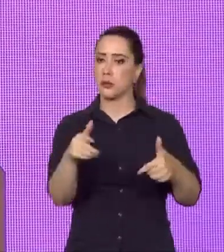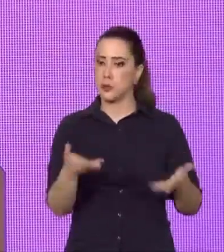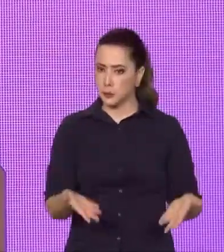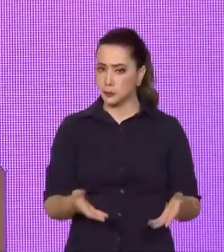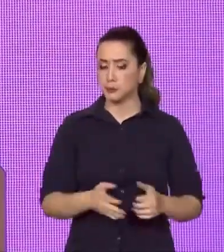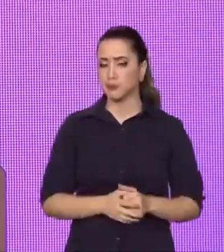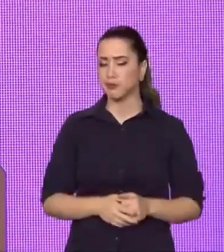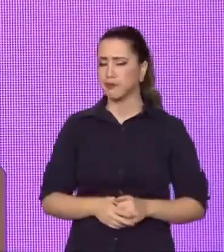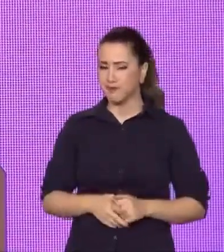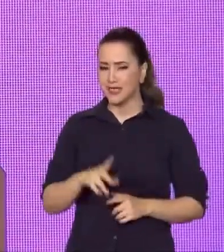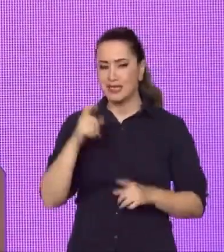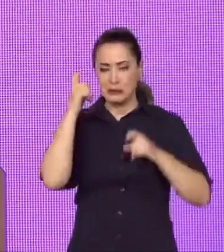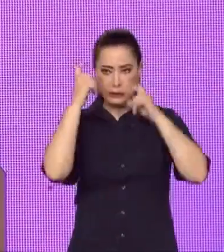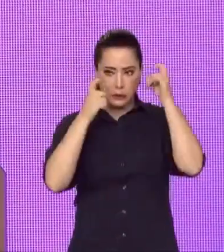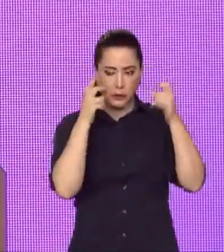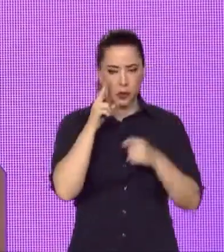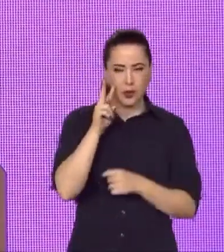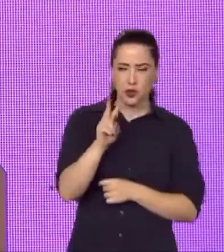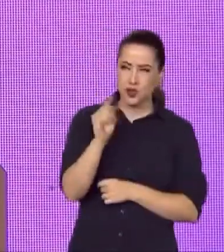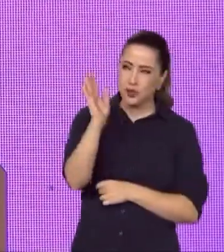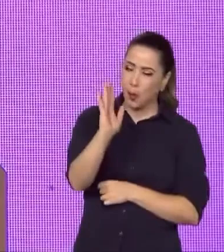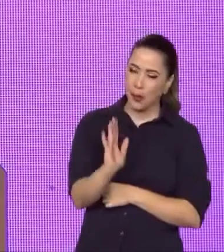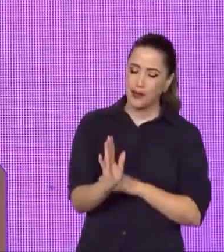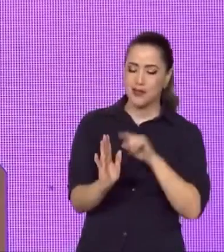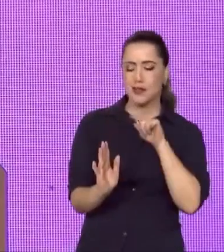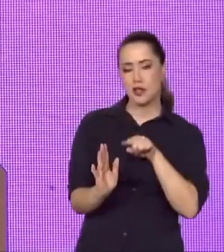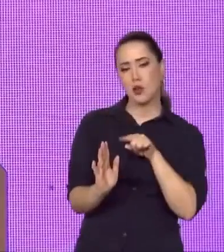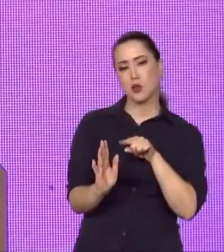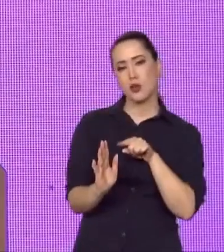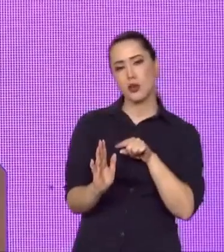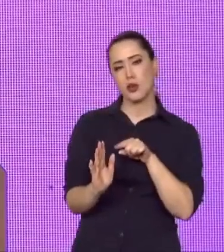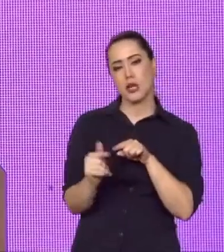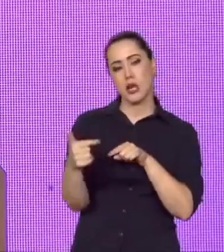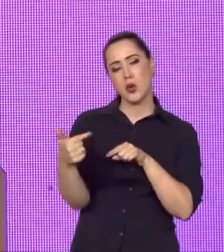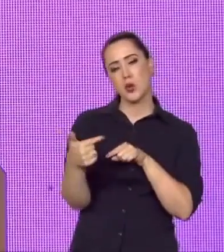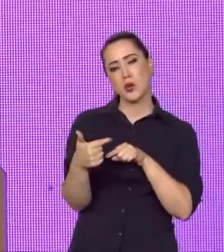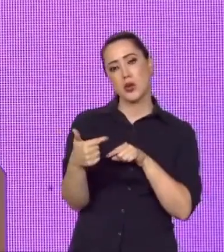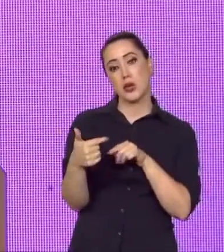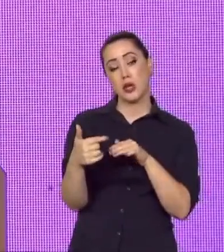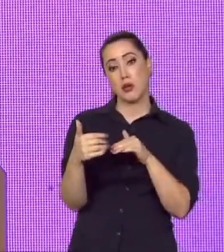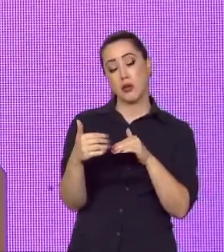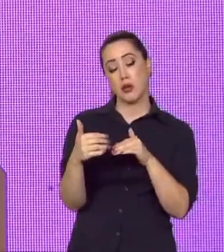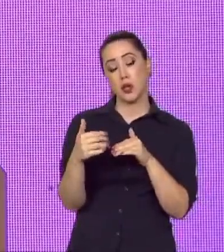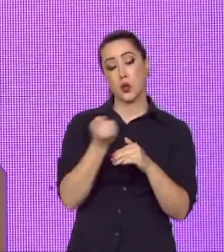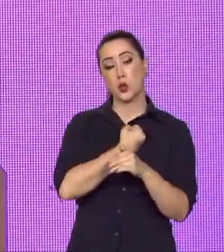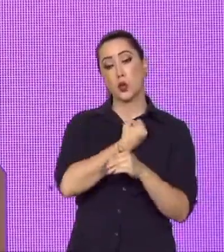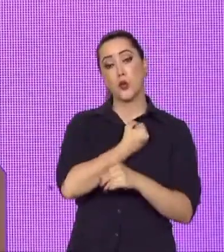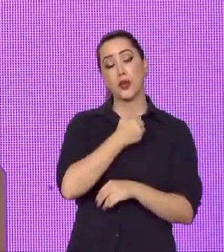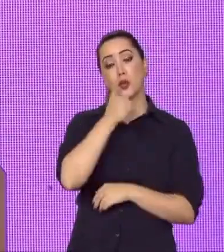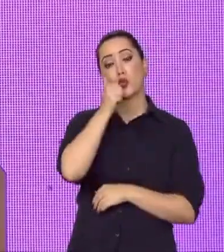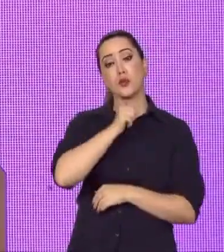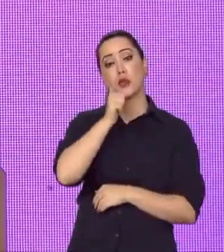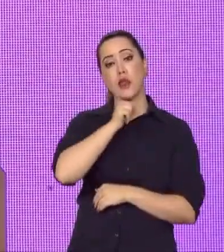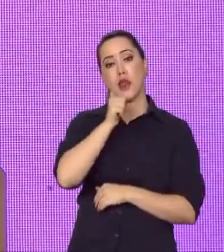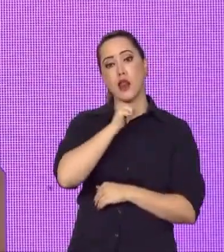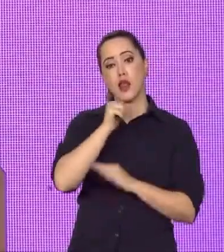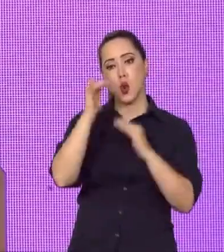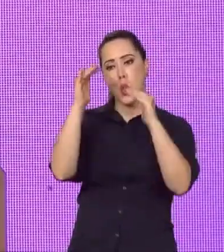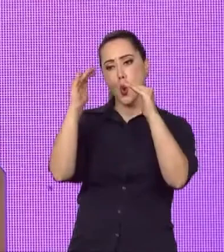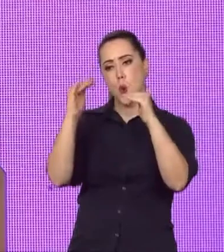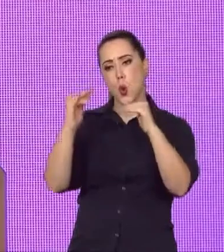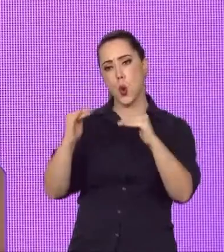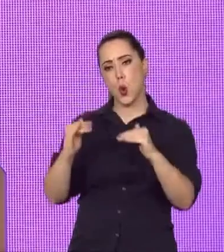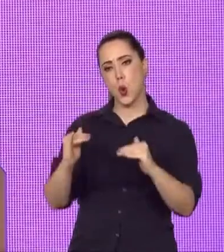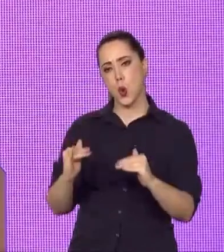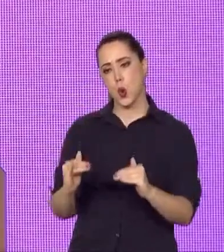É preocupante quando olhamos para o Brasil, que está em penúltimo lugar no número de mulheres nos parlamentos, no Parlamento